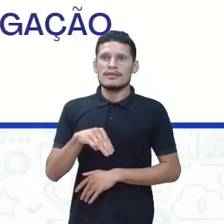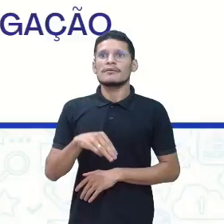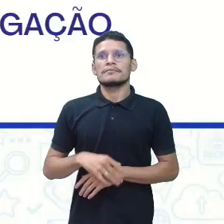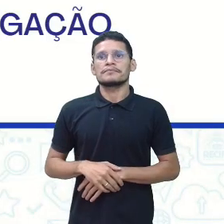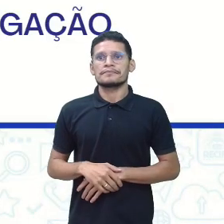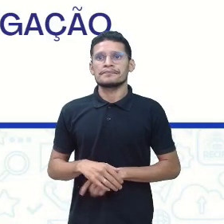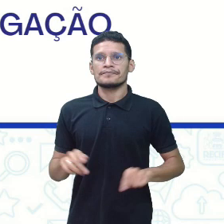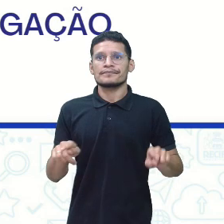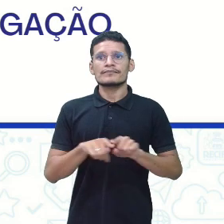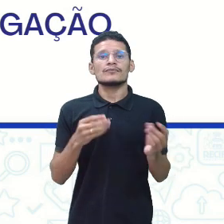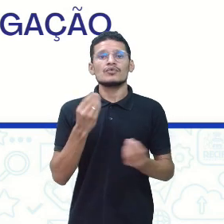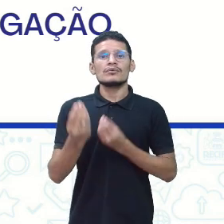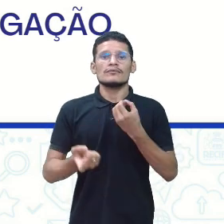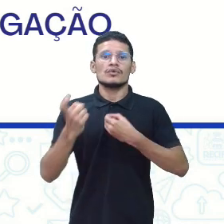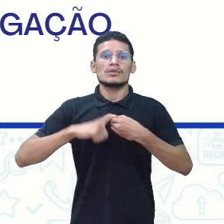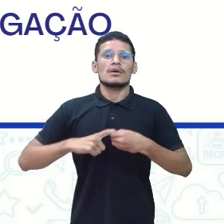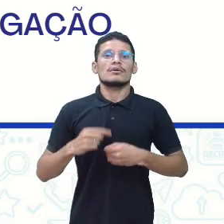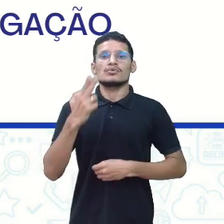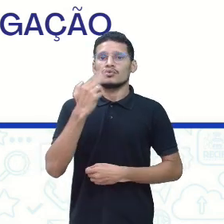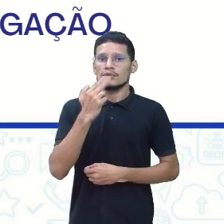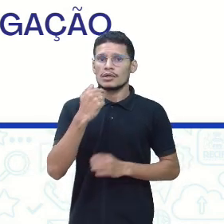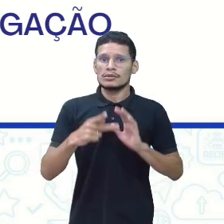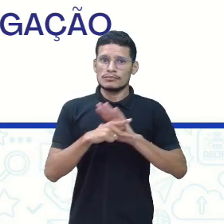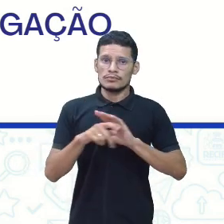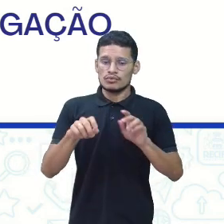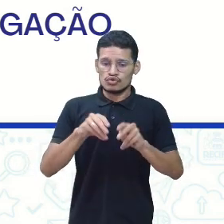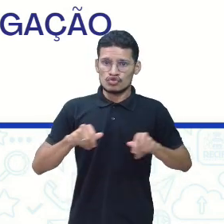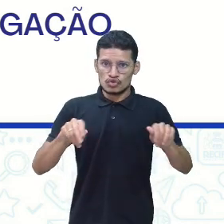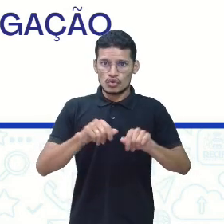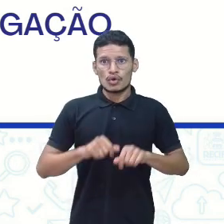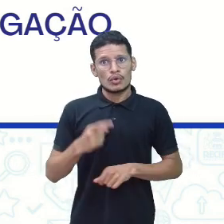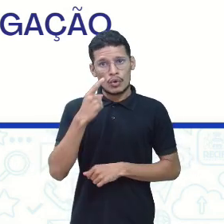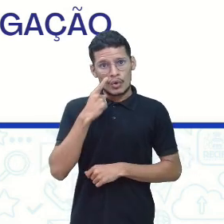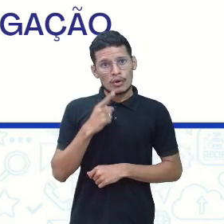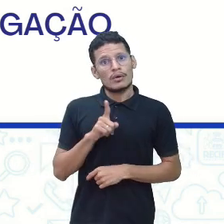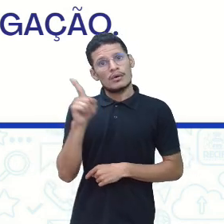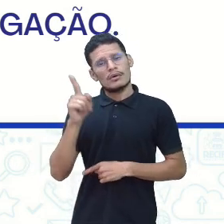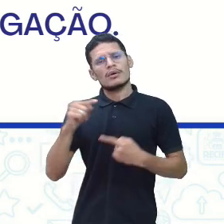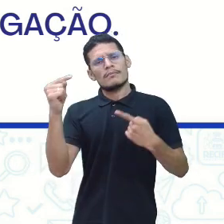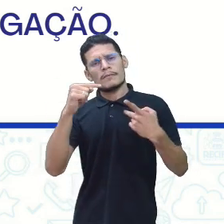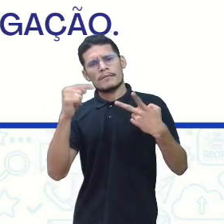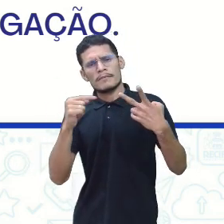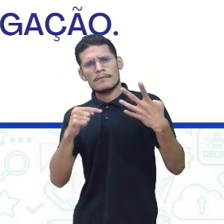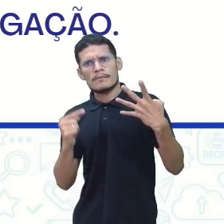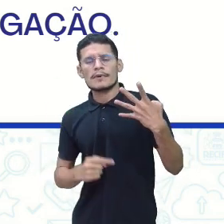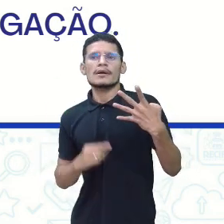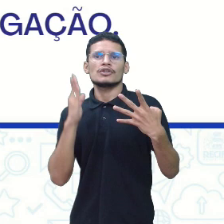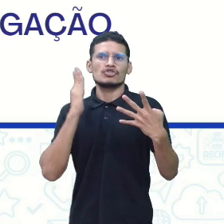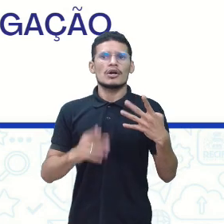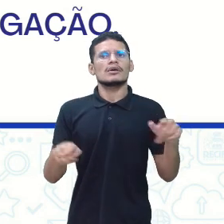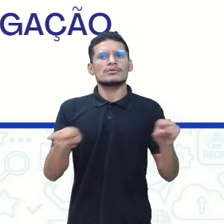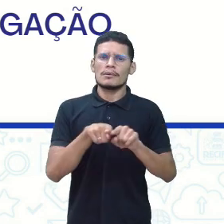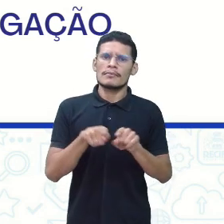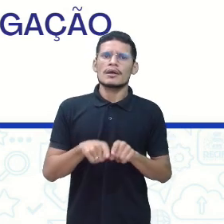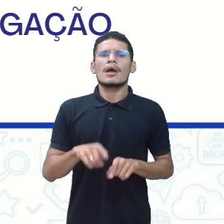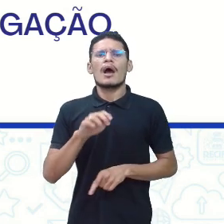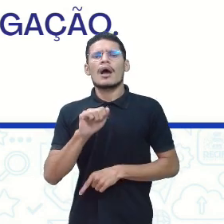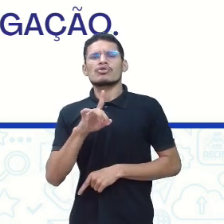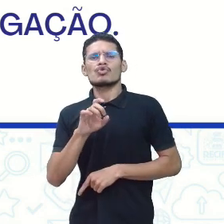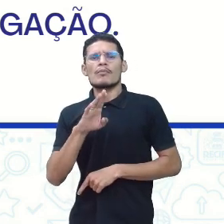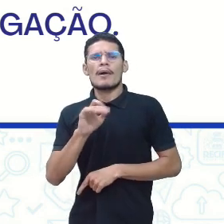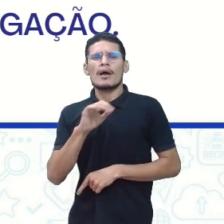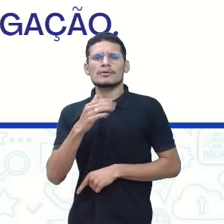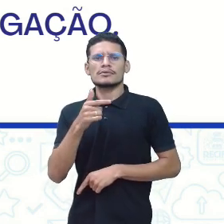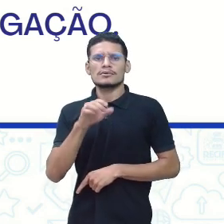Como recuperar os nutrientes do solo? Fazer análise do solo, utilizar rotação de culturas, fazer adubação verde,